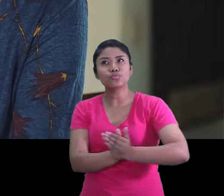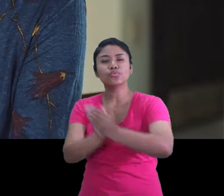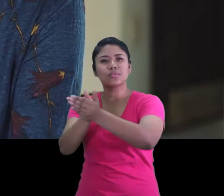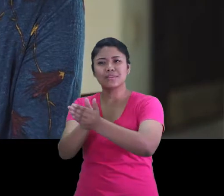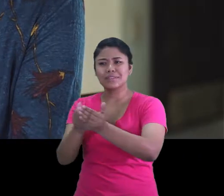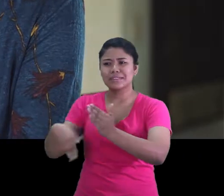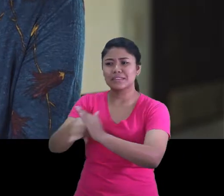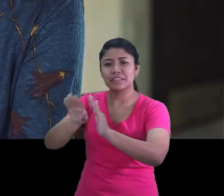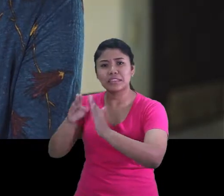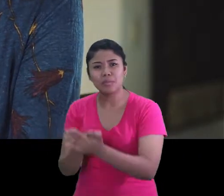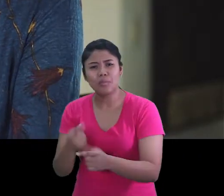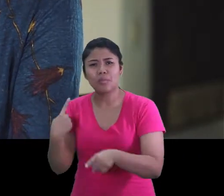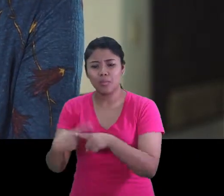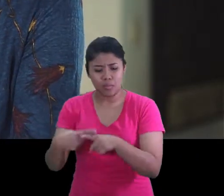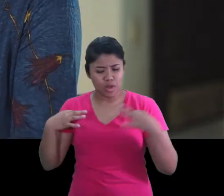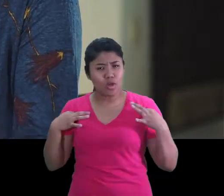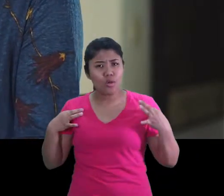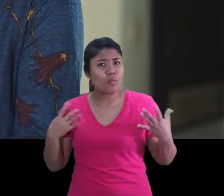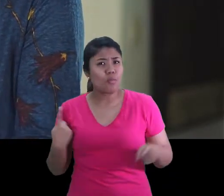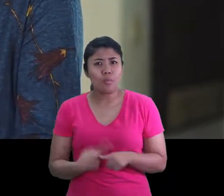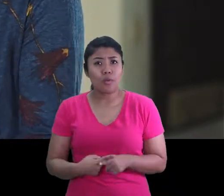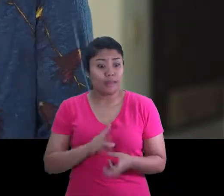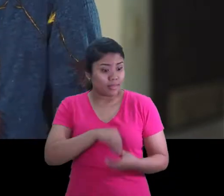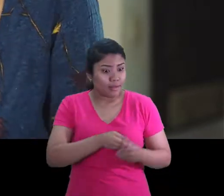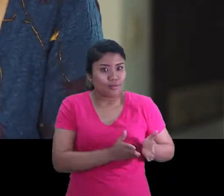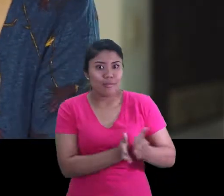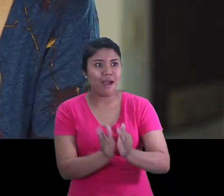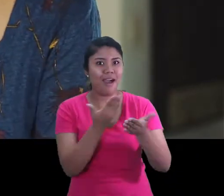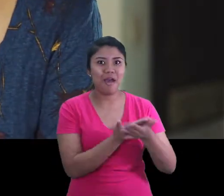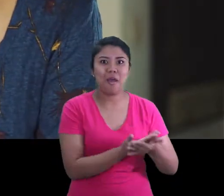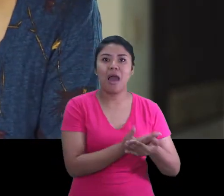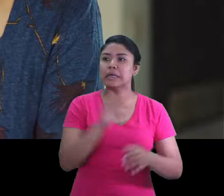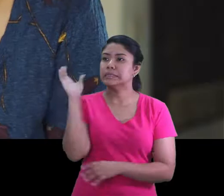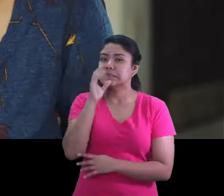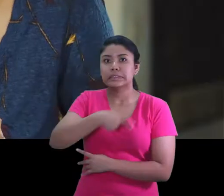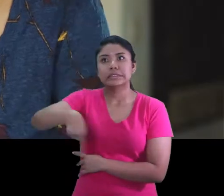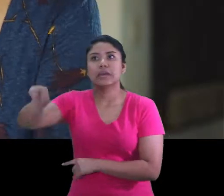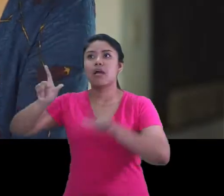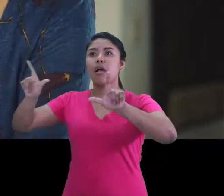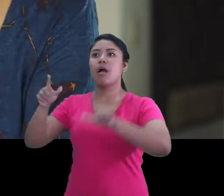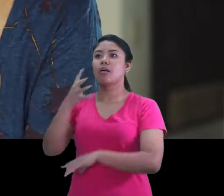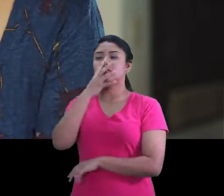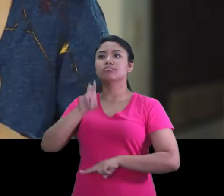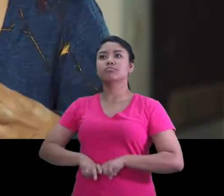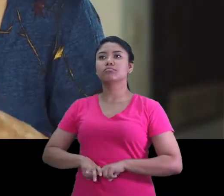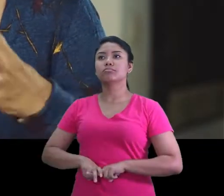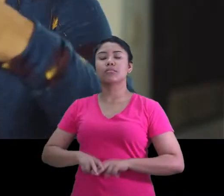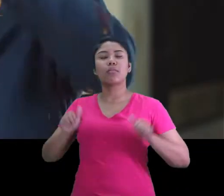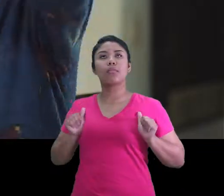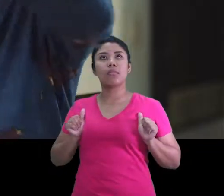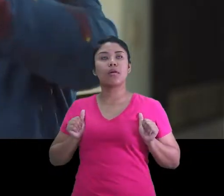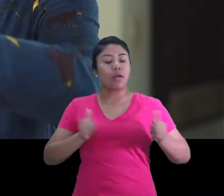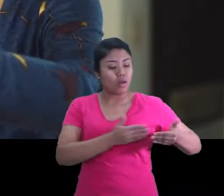pessoas vão de barco para a escola, e põem uniforme. Por que eles estão de uniforme? Por que a aula já não é no barco? Não tem que correr